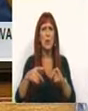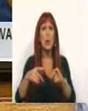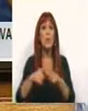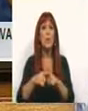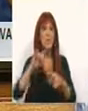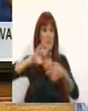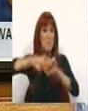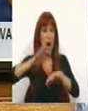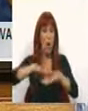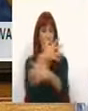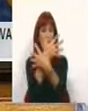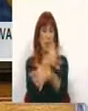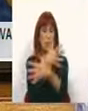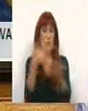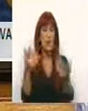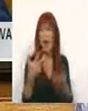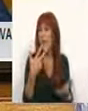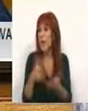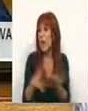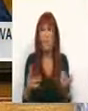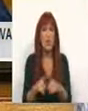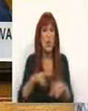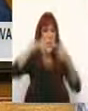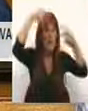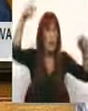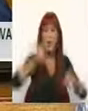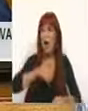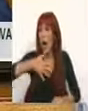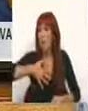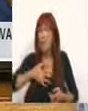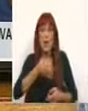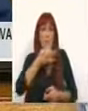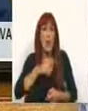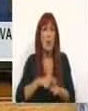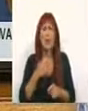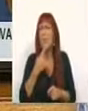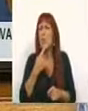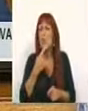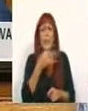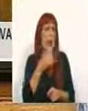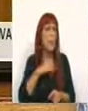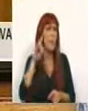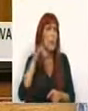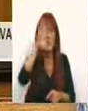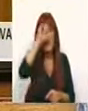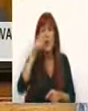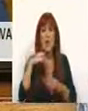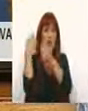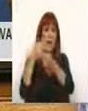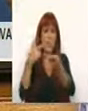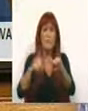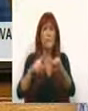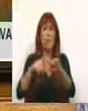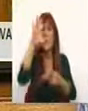enfim, danificadas pelos incêndios, e a verdade é que os autarcas, os empresários, falaram-nos muito da importância do Ministro da